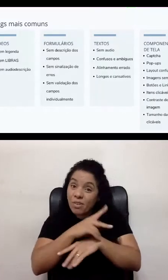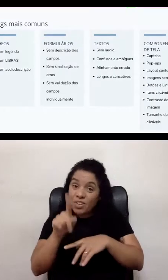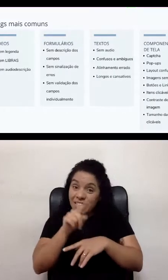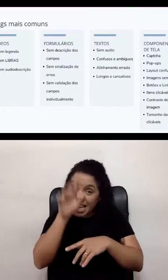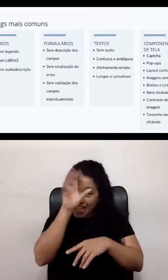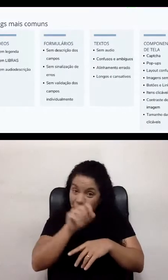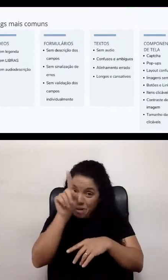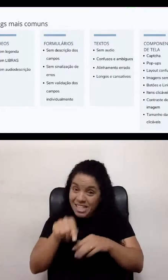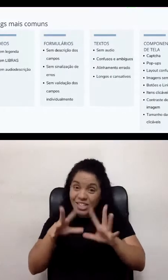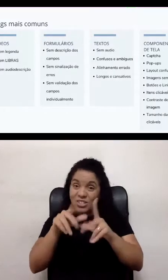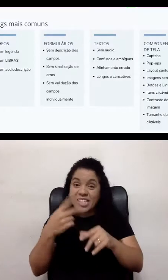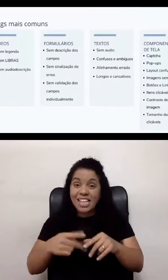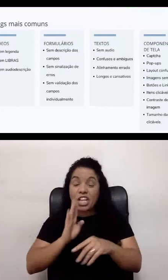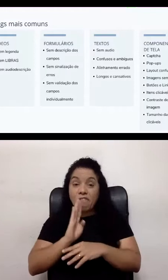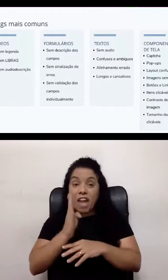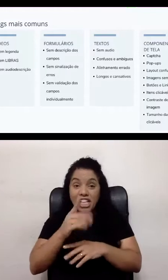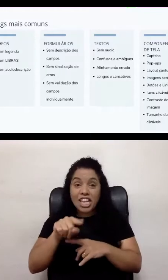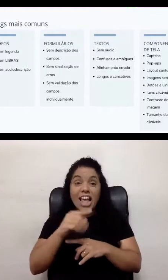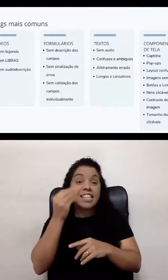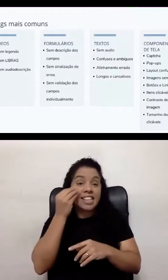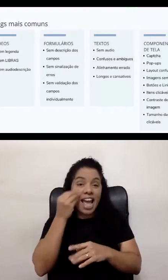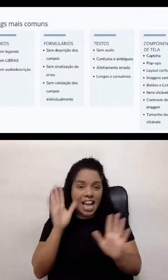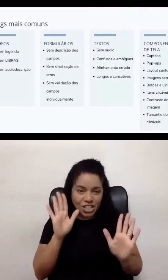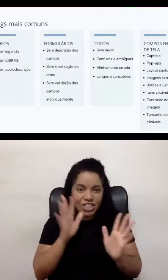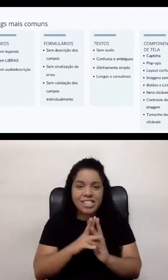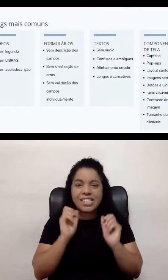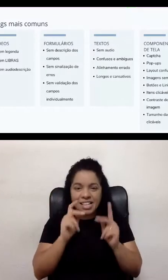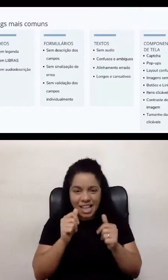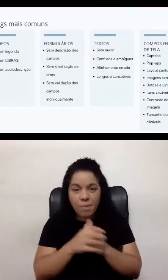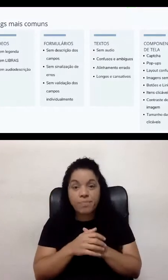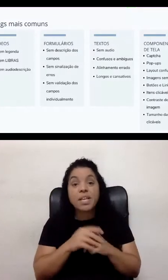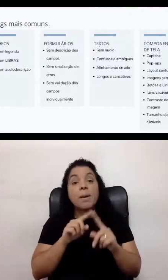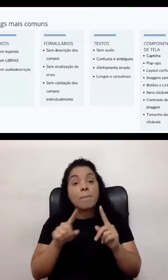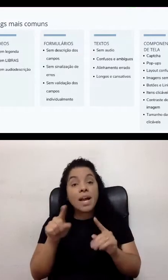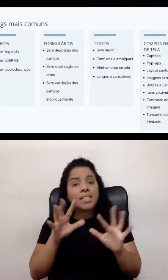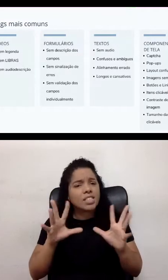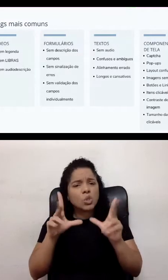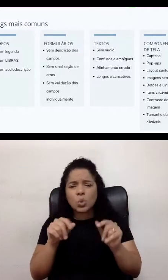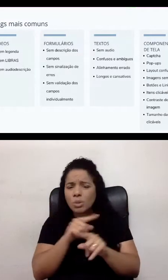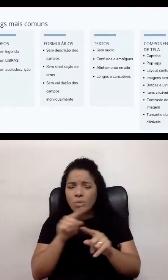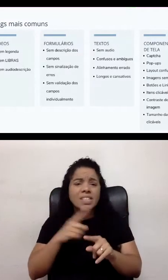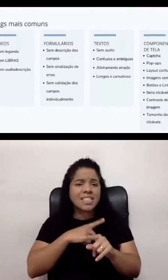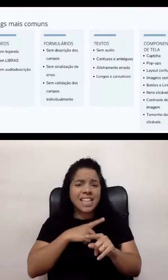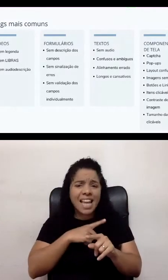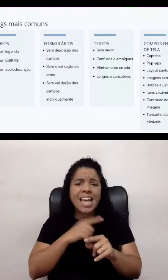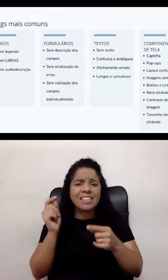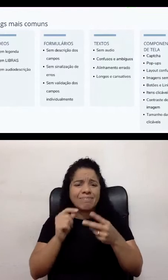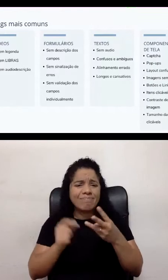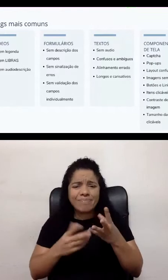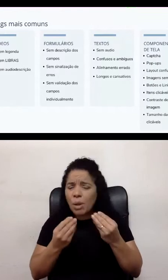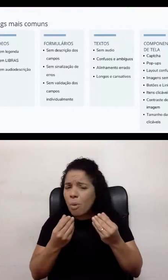daí, porque aqui a gente já vai direto para os testes, tá? Mas isso daí é tudo para vocês verem que existem muitos bugs